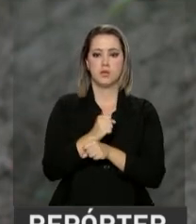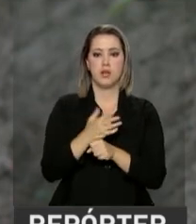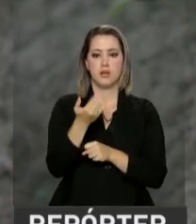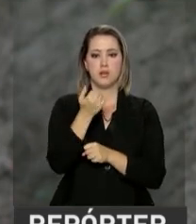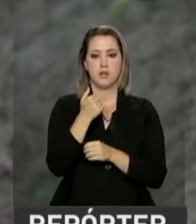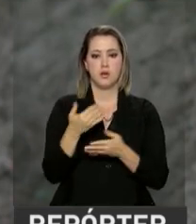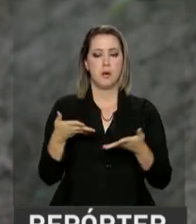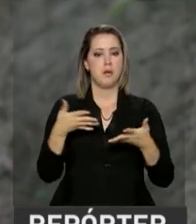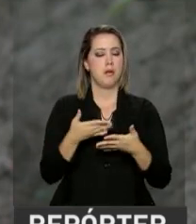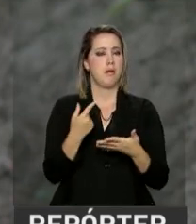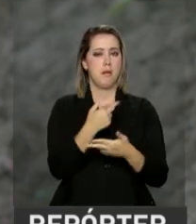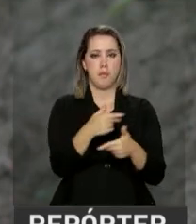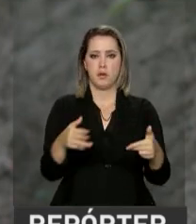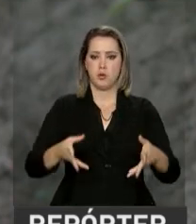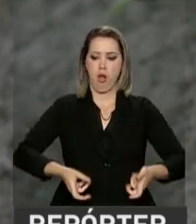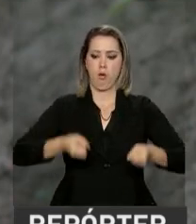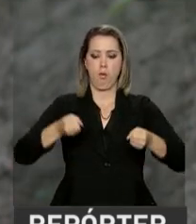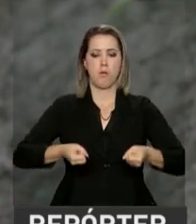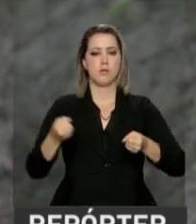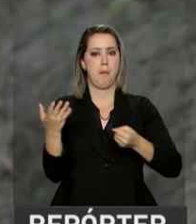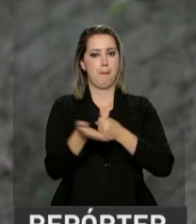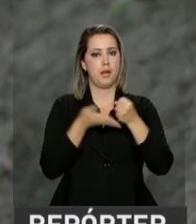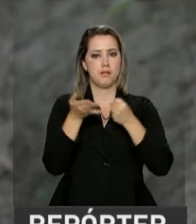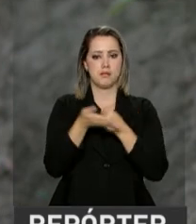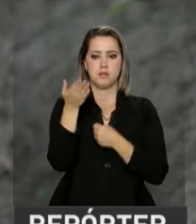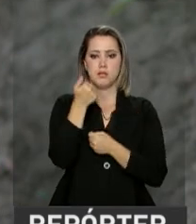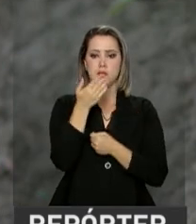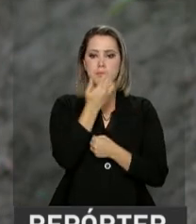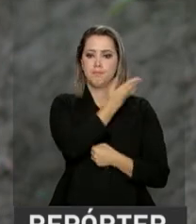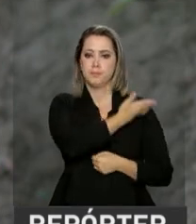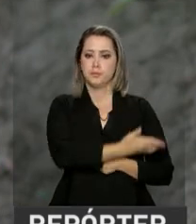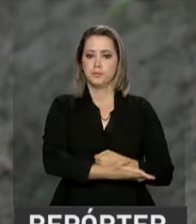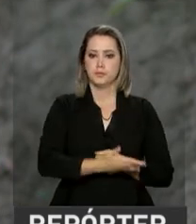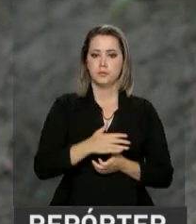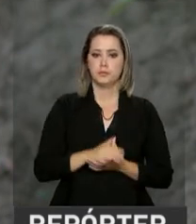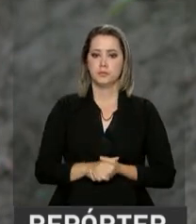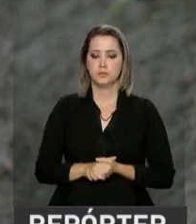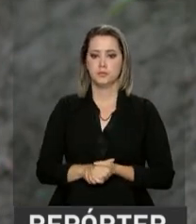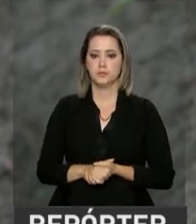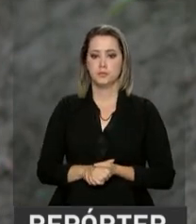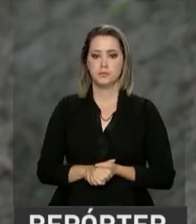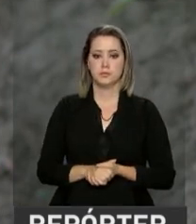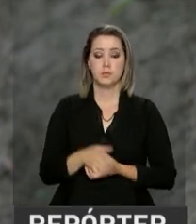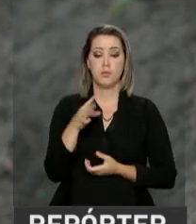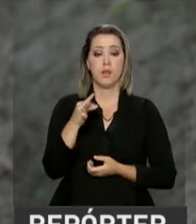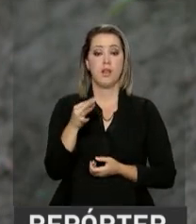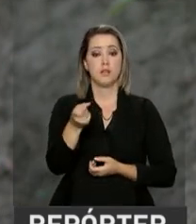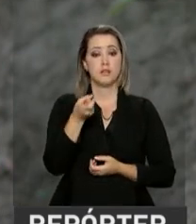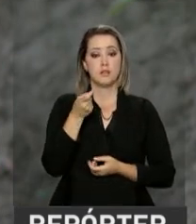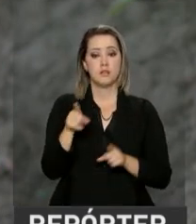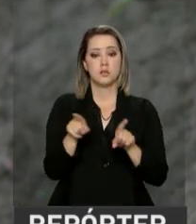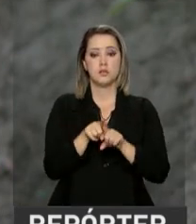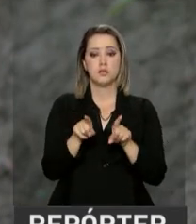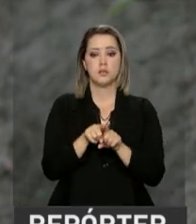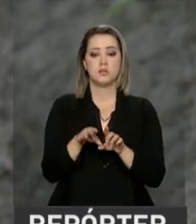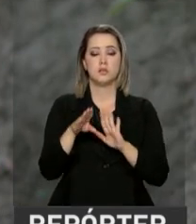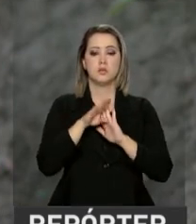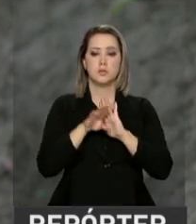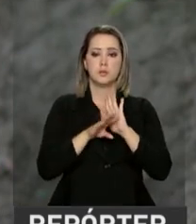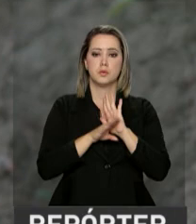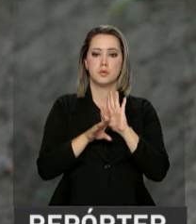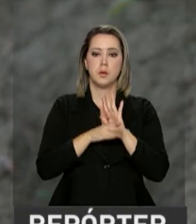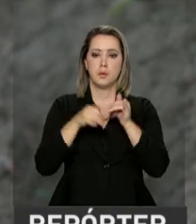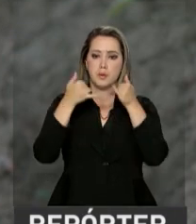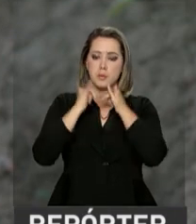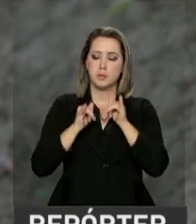que integram a cesta básica, como arroz, feijão, tomate, batata, cebola. As taxas também valem para o investimento em produção